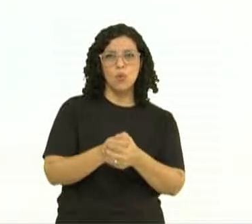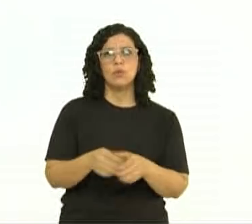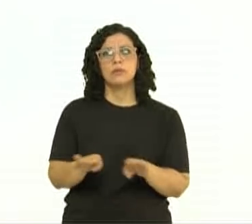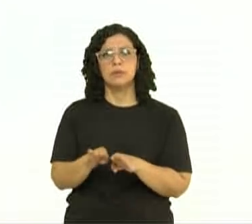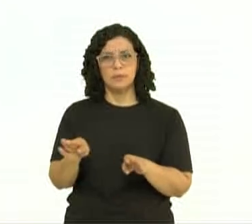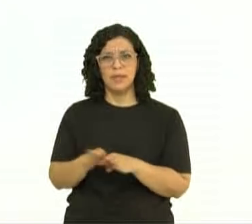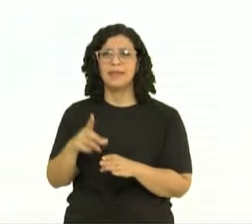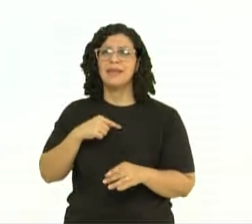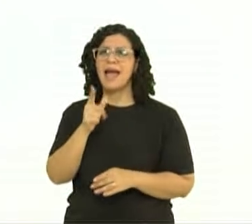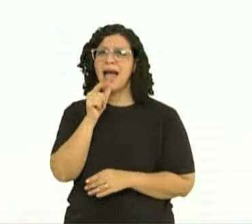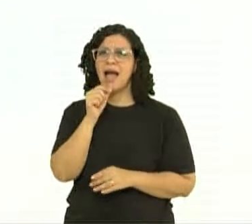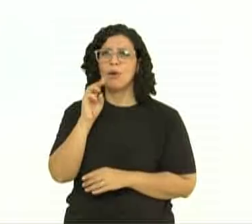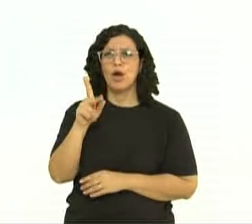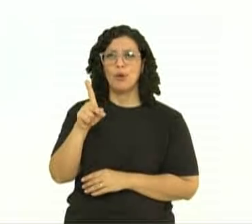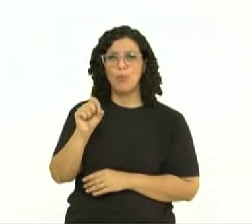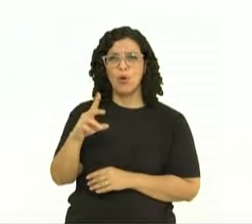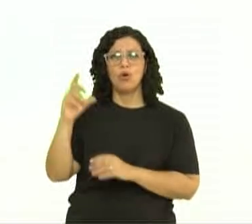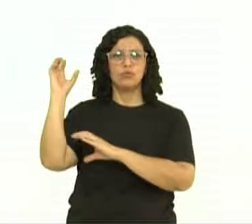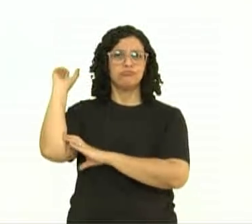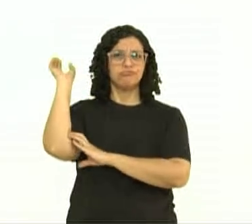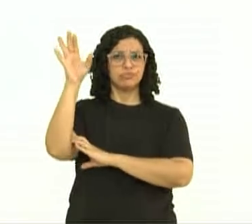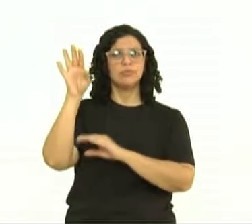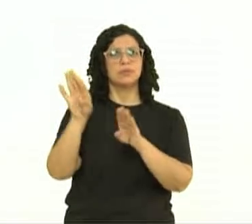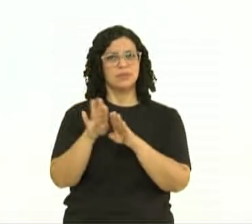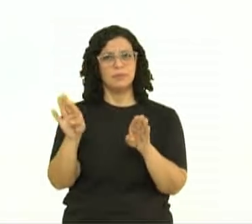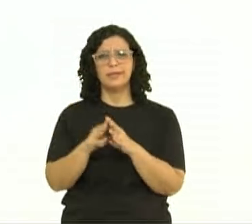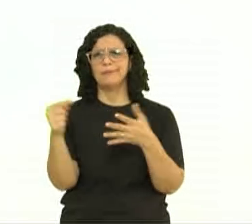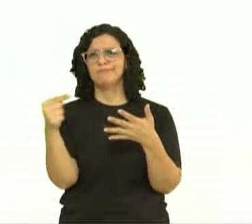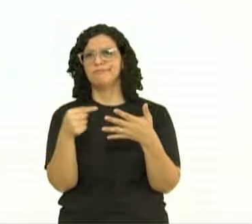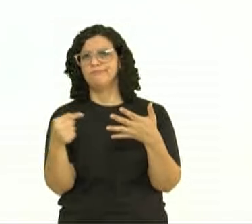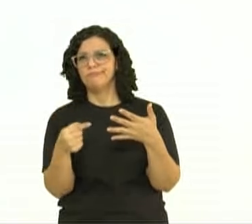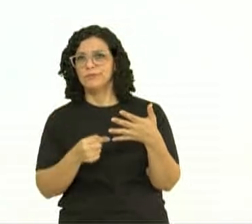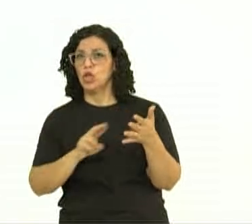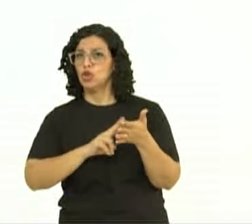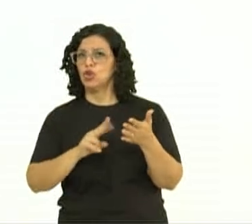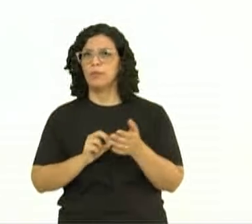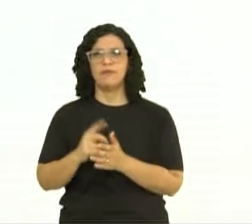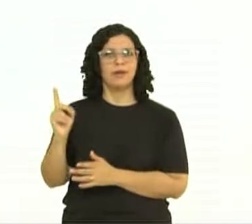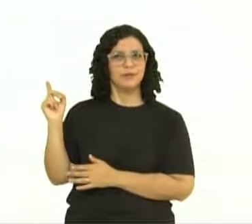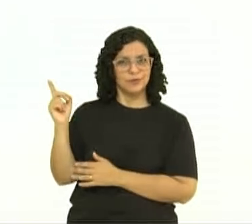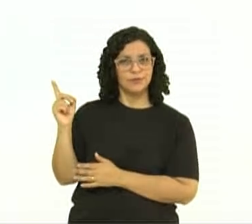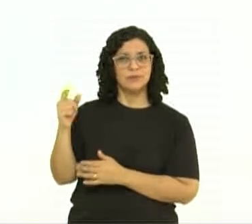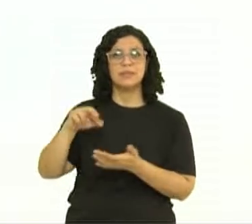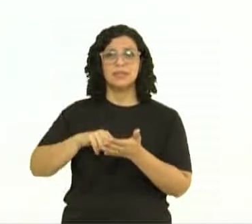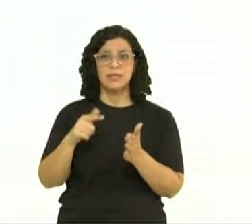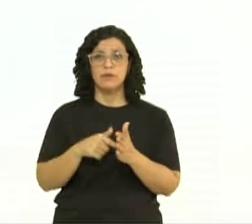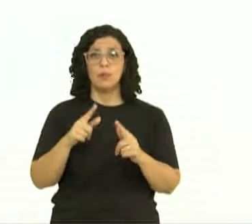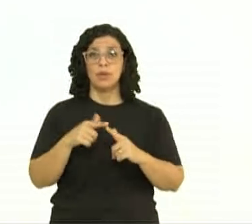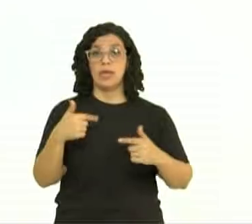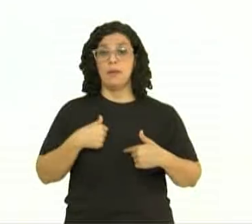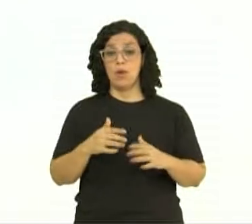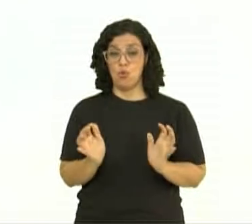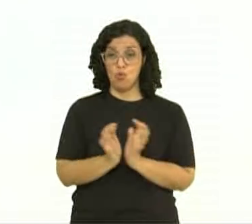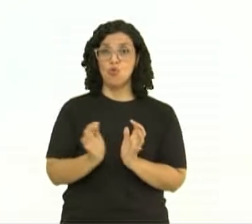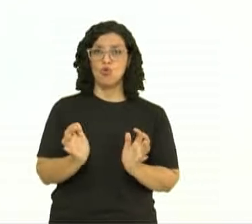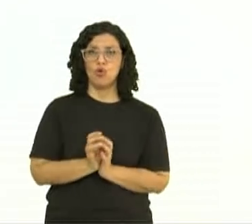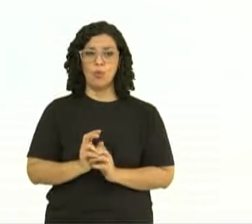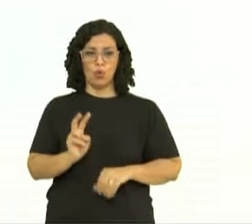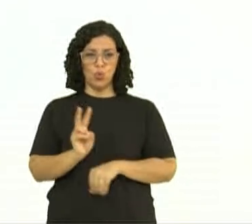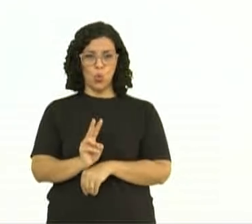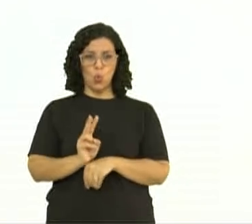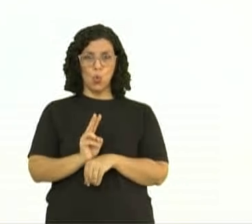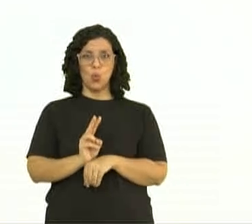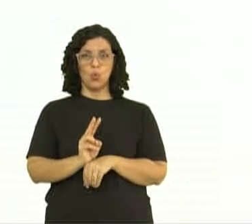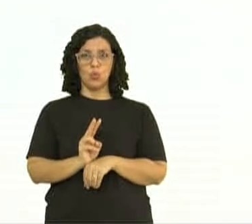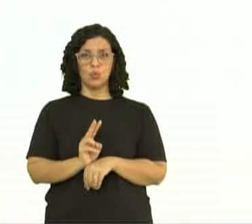polo aquático, rugby, entre outras modalidades. Né? Então a ideia dos esportes de invasão caracteriza por quê? Eu preciso proteger o meu campo